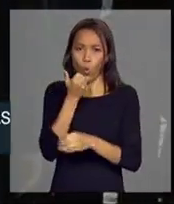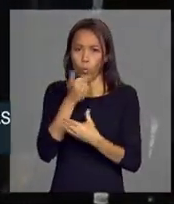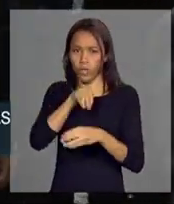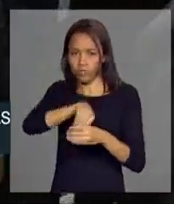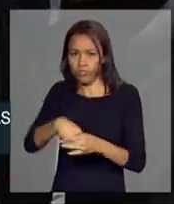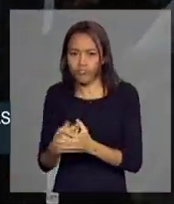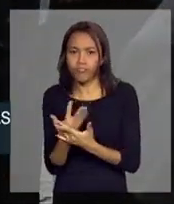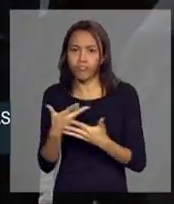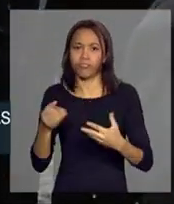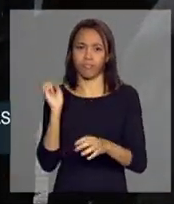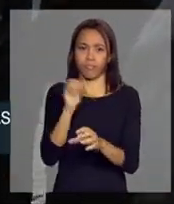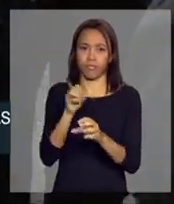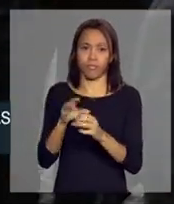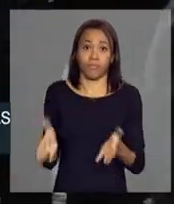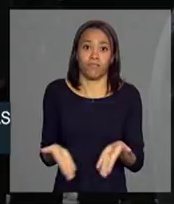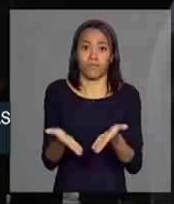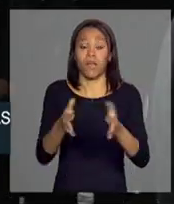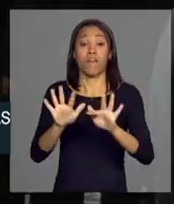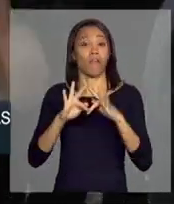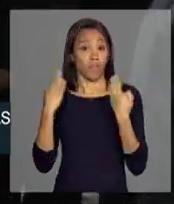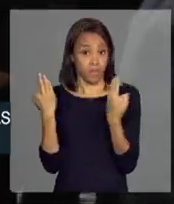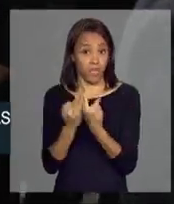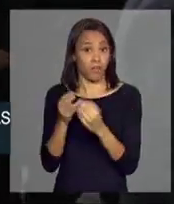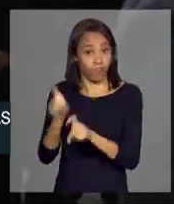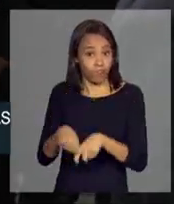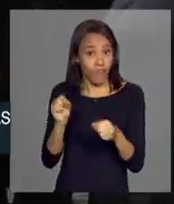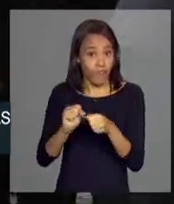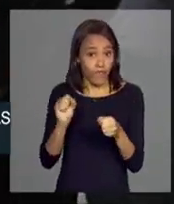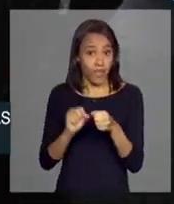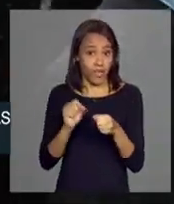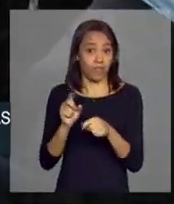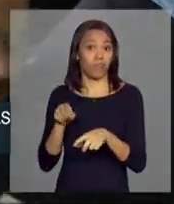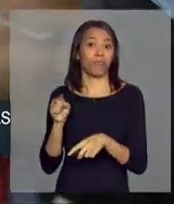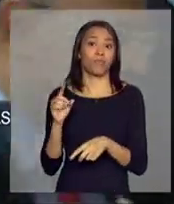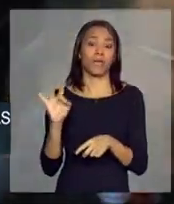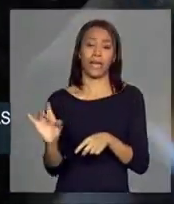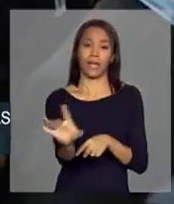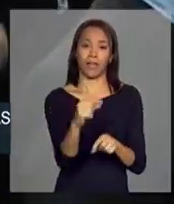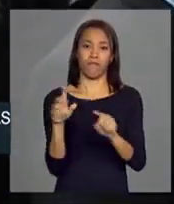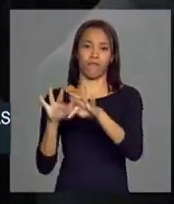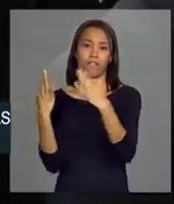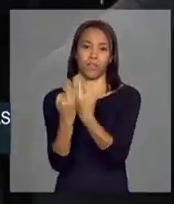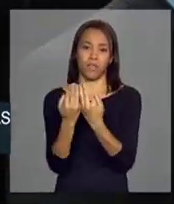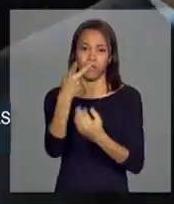alimentos da agricultura familiar alimentos produzidos pelos agricultores familiares